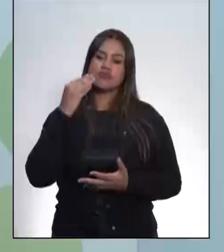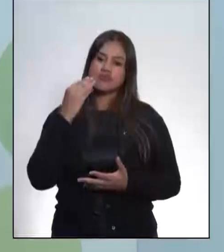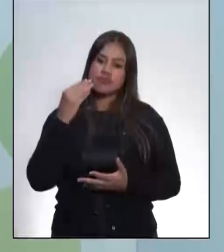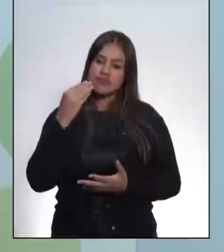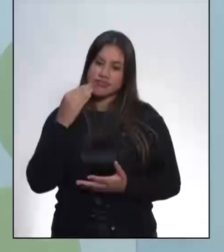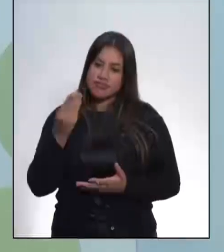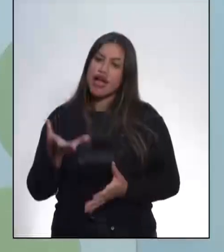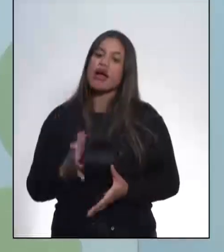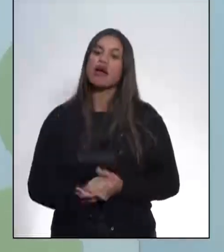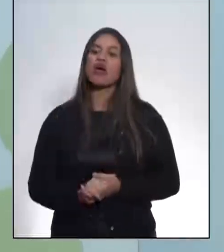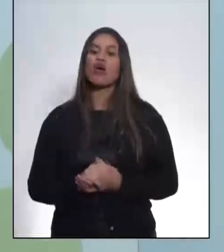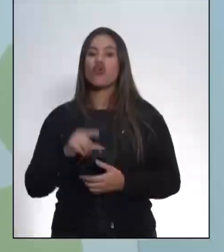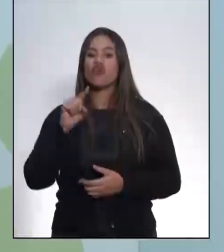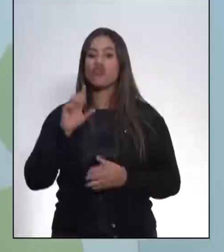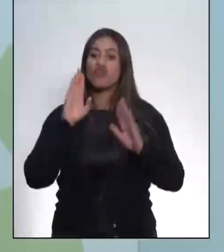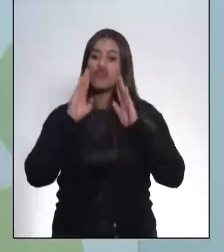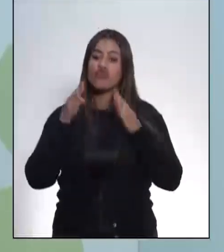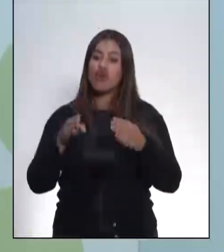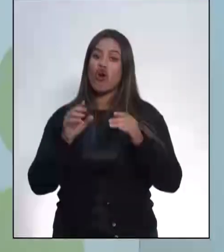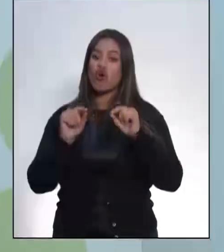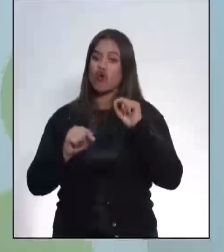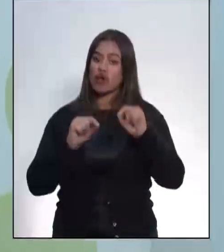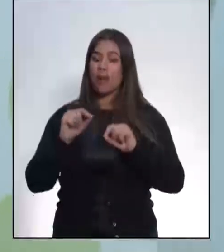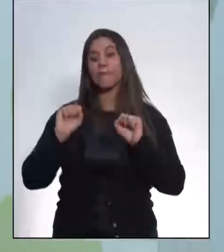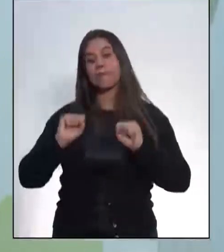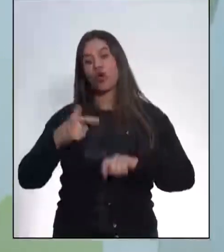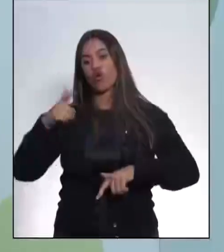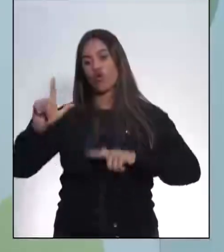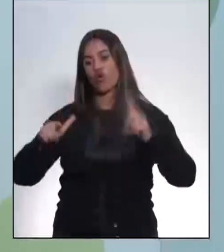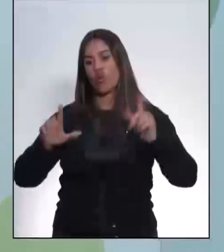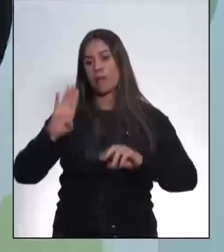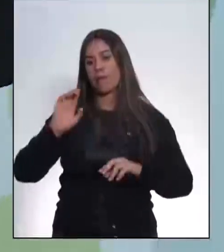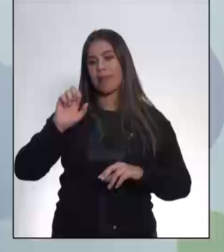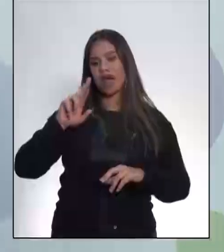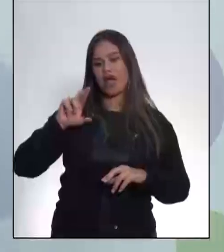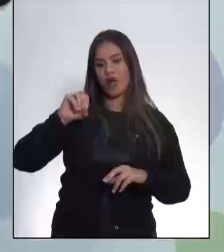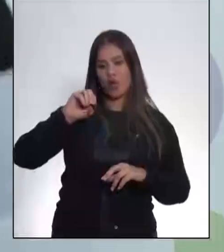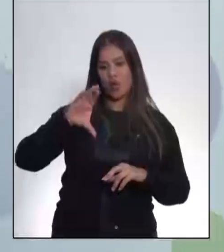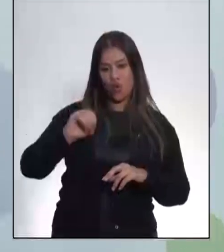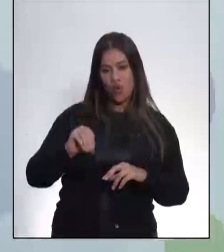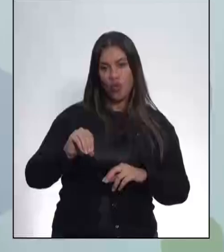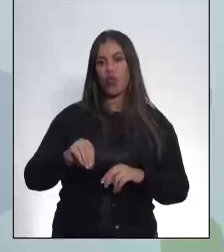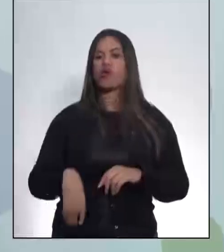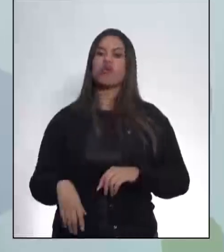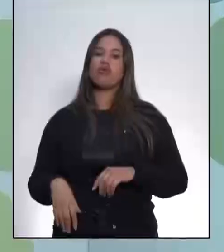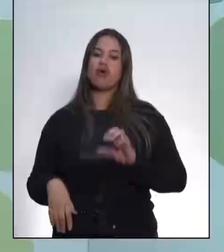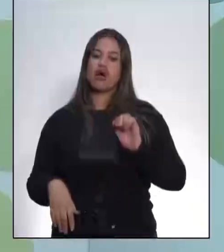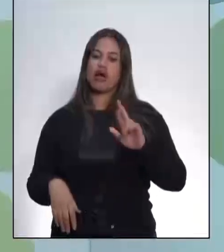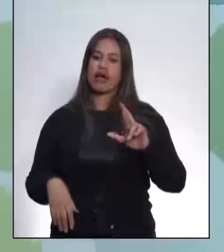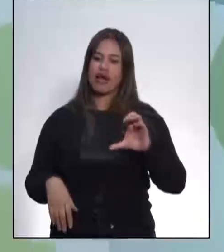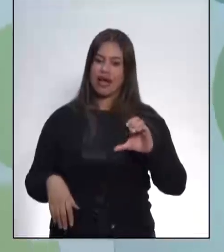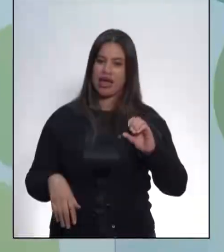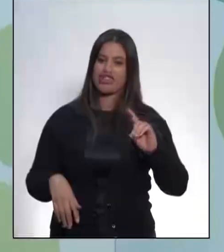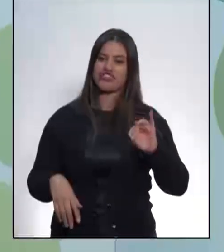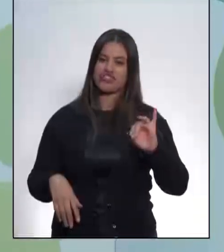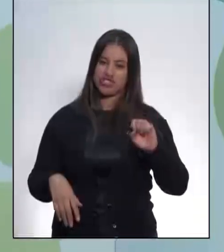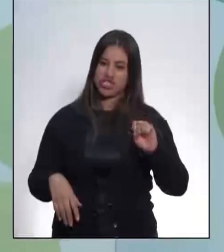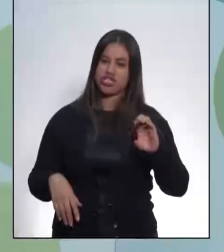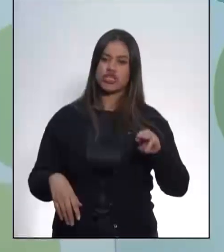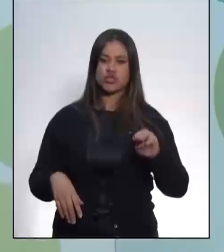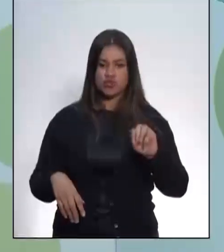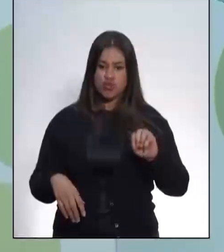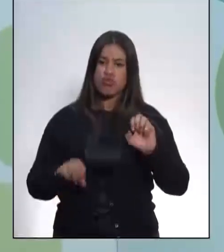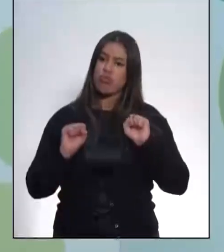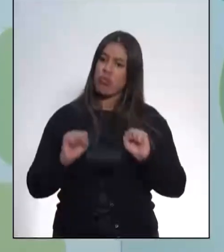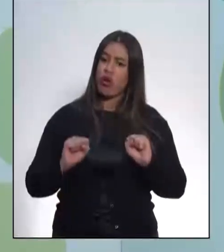autônomo, tá certo? Você vai dar foco, pode cair uma questãozinha do barroco aqui, pode cair uma questãozinha do arcadismo acolá, mas o foco da prova